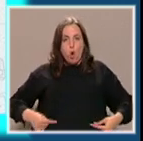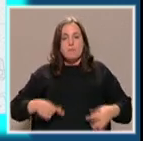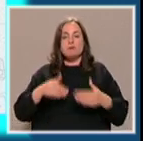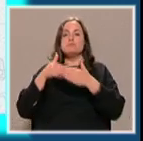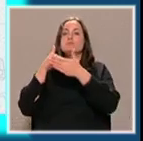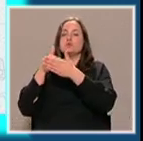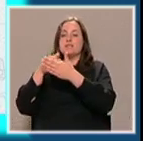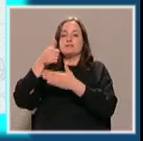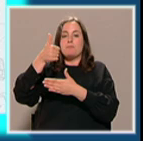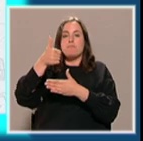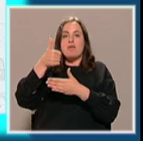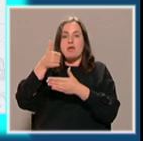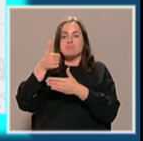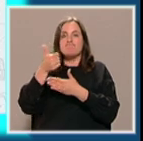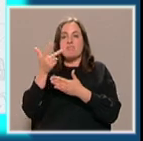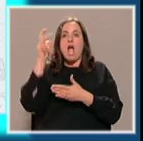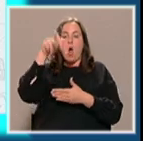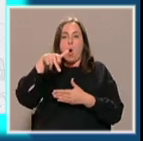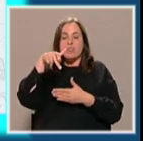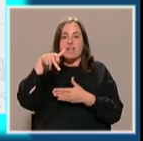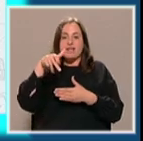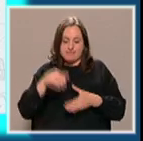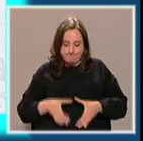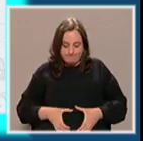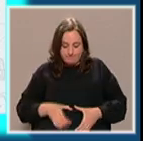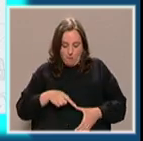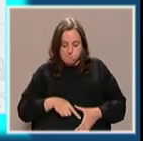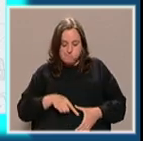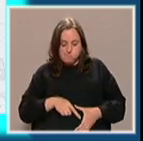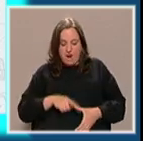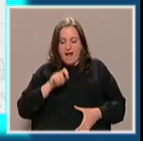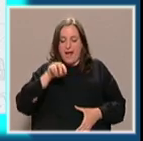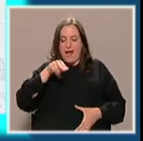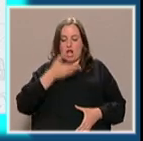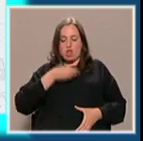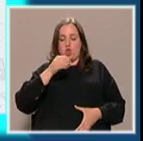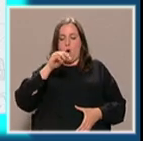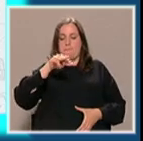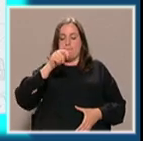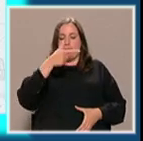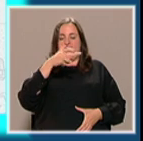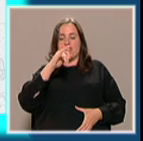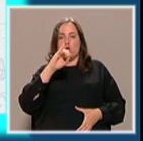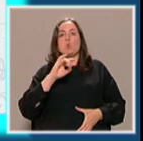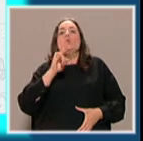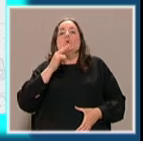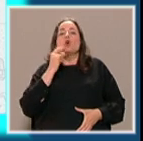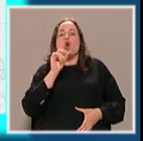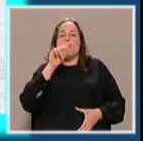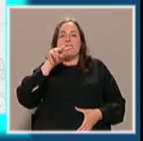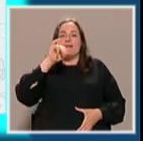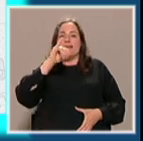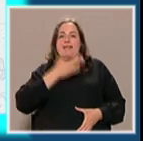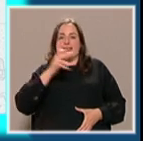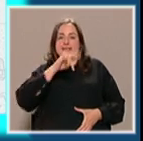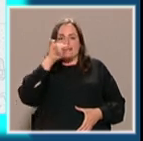B é algo que decorre no endométrio e será a nidação. Então vamos agora validar todas